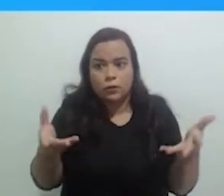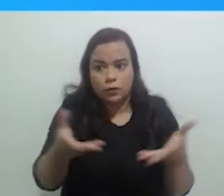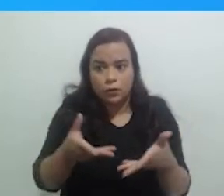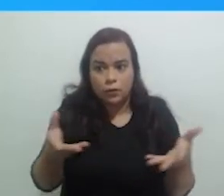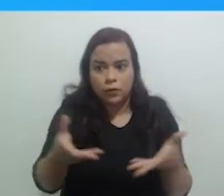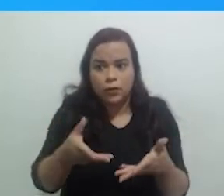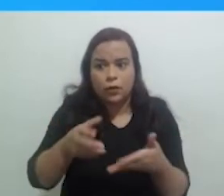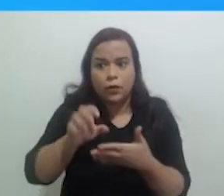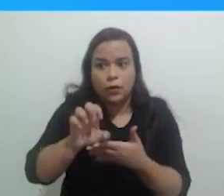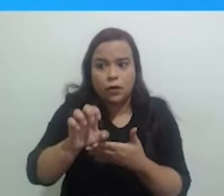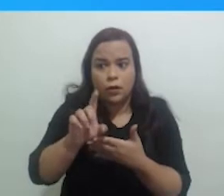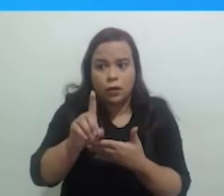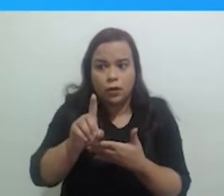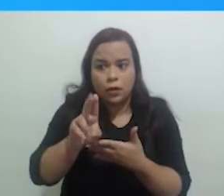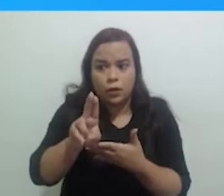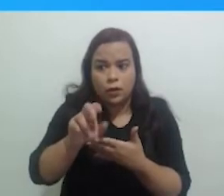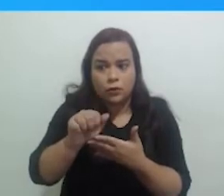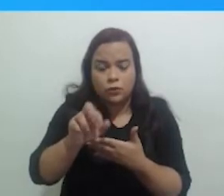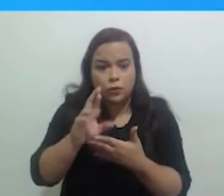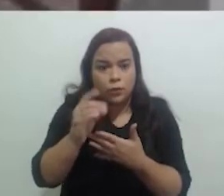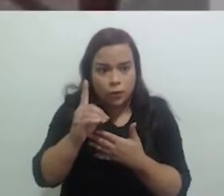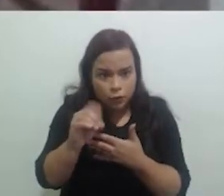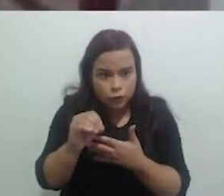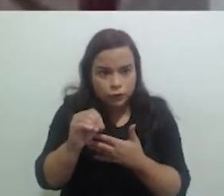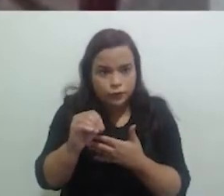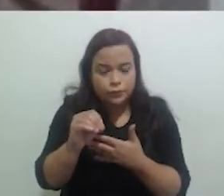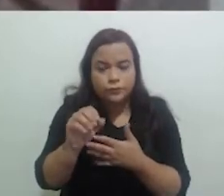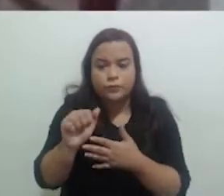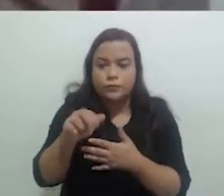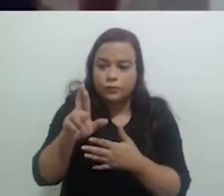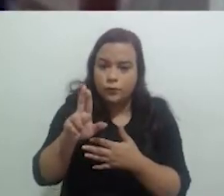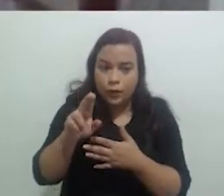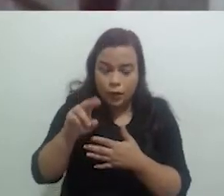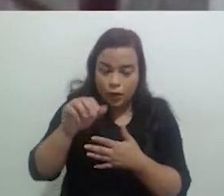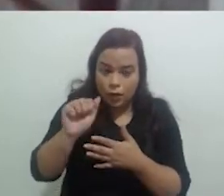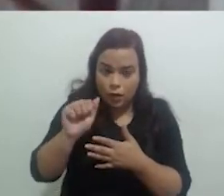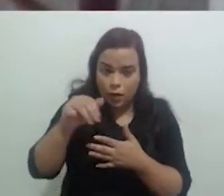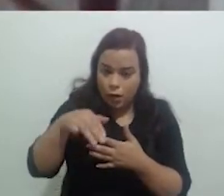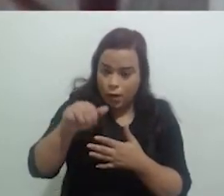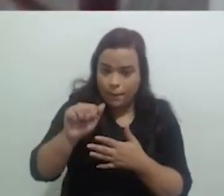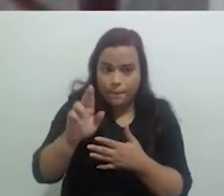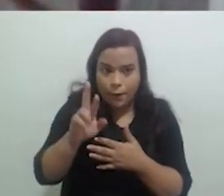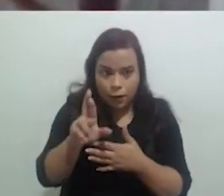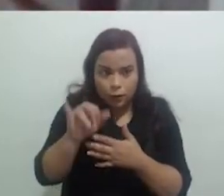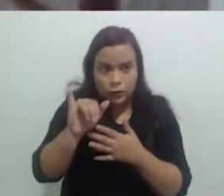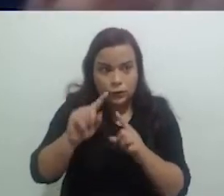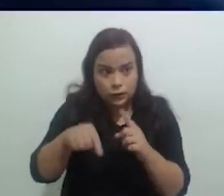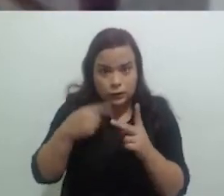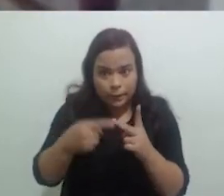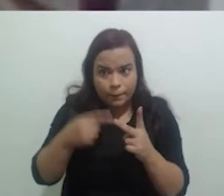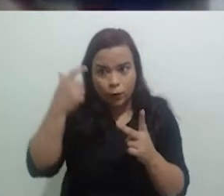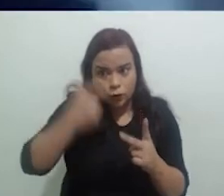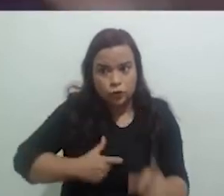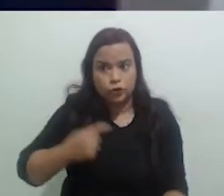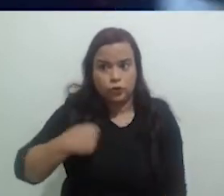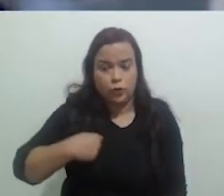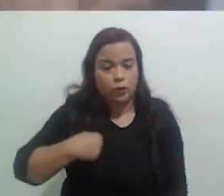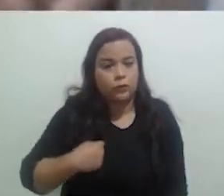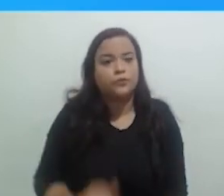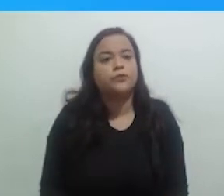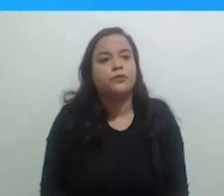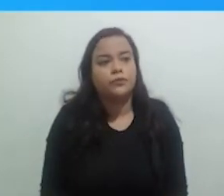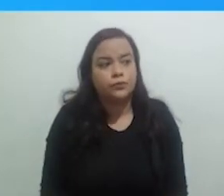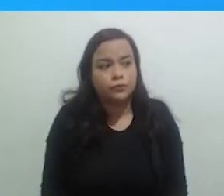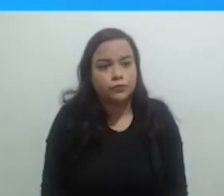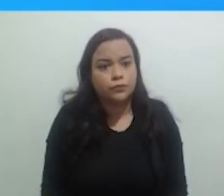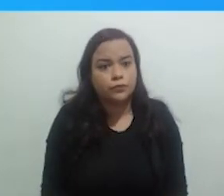Peraí. Depois de Amauri, sou eu. Eduardo, quem está substituindo o Judite? Mas é que ele está... O Judite já